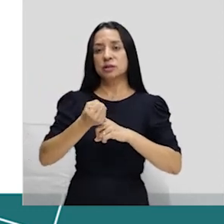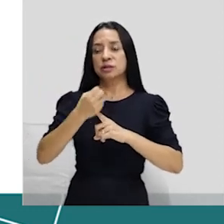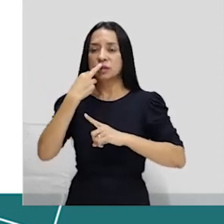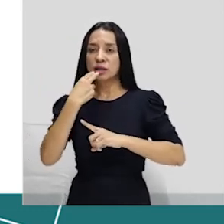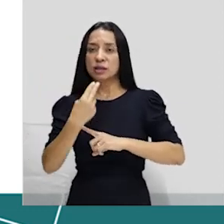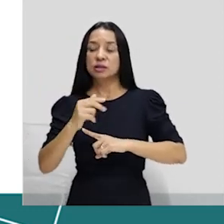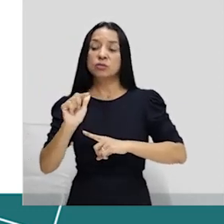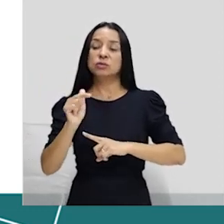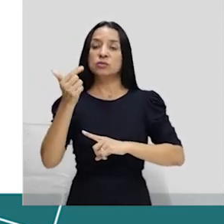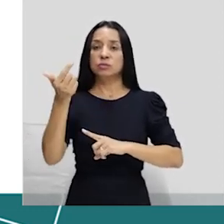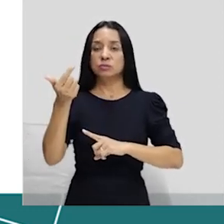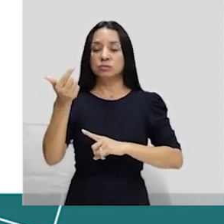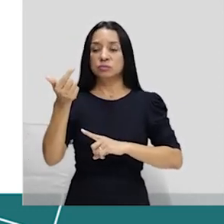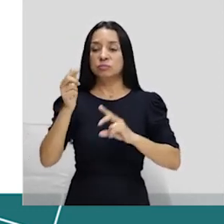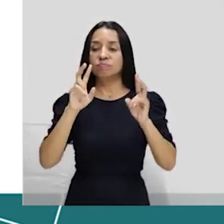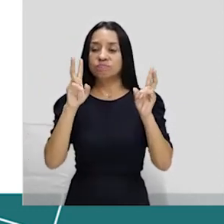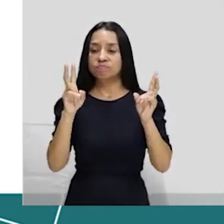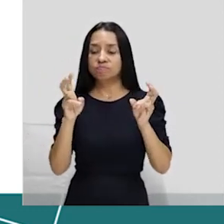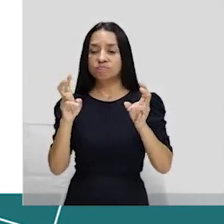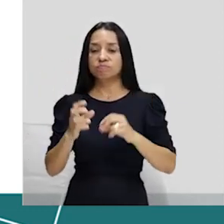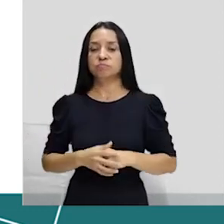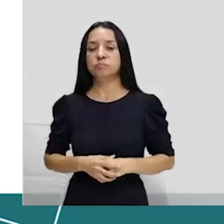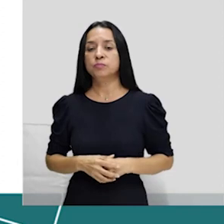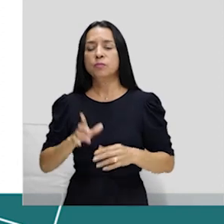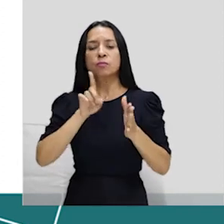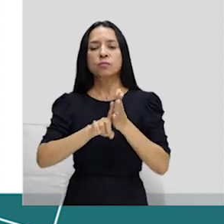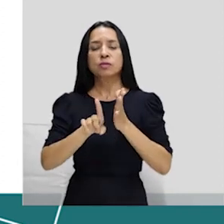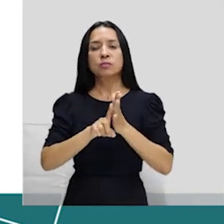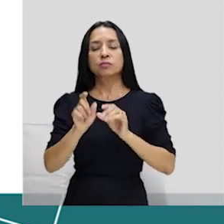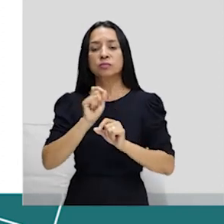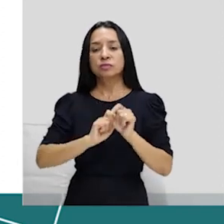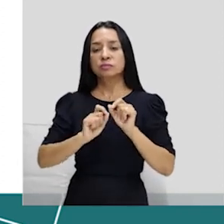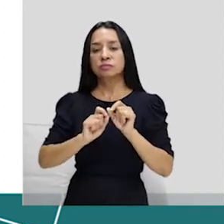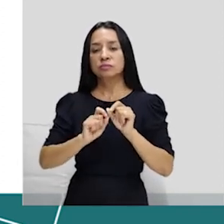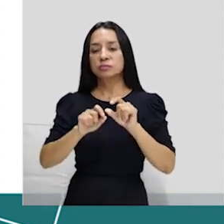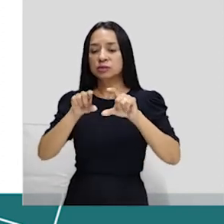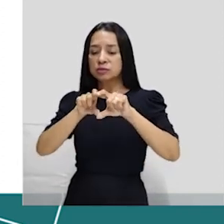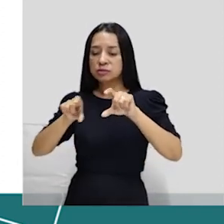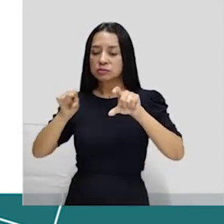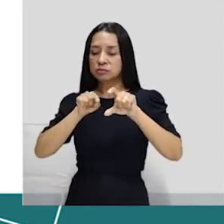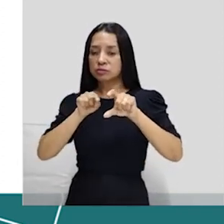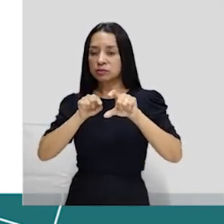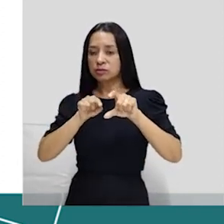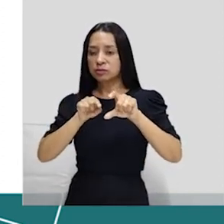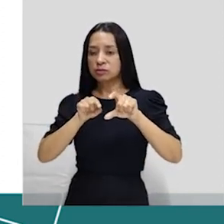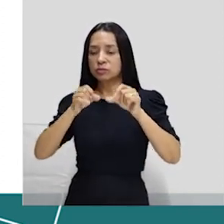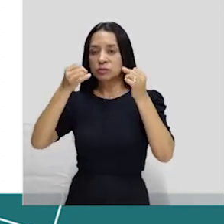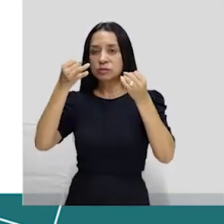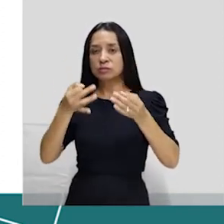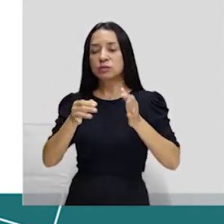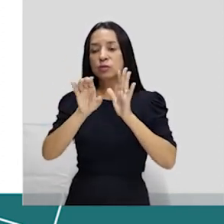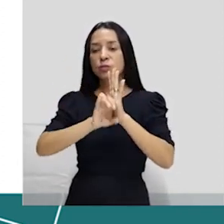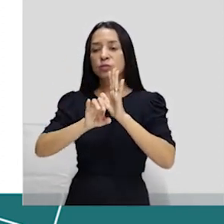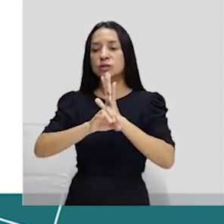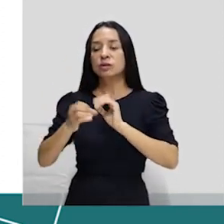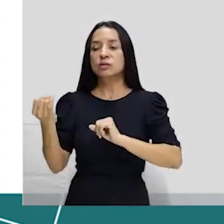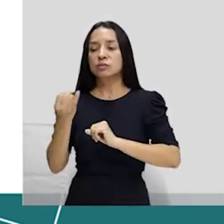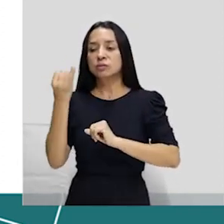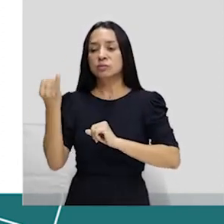que é formada por povo, território e governo. O governo que exerce a soberania, né? Representa, portanto, um conjunto de